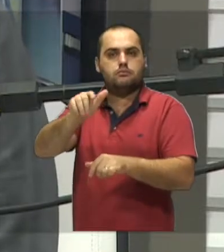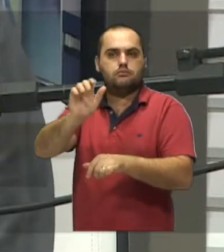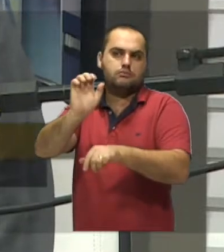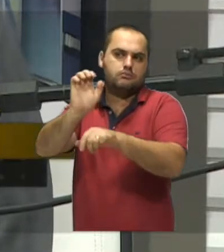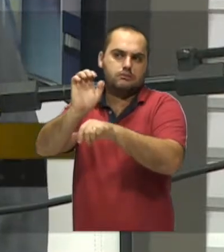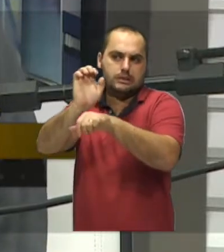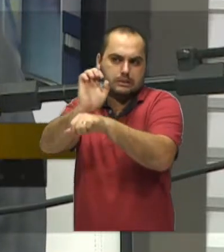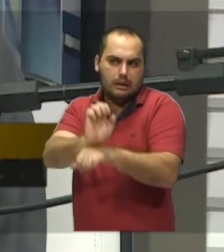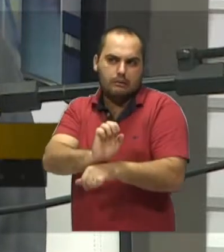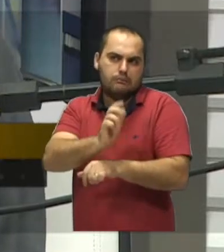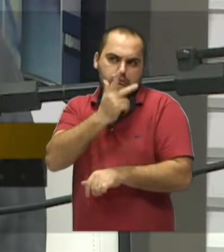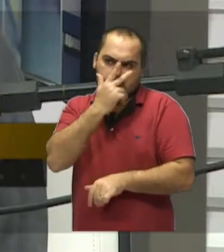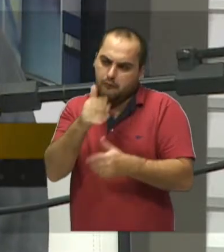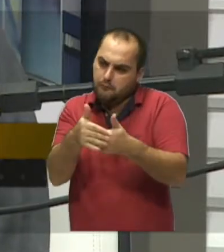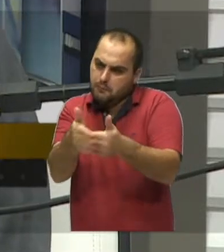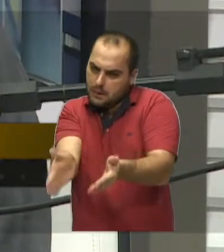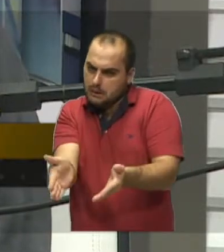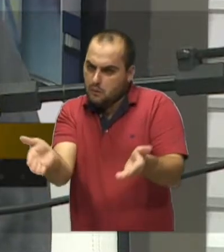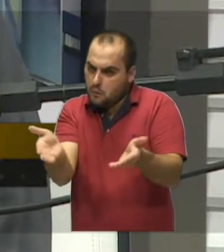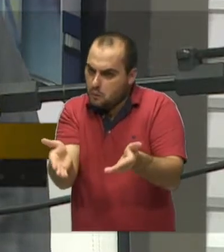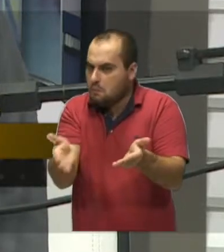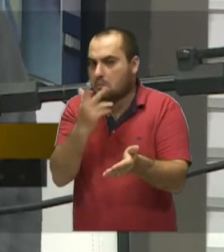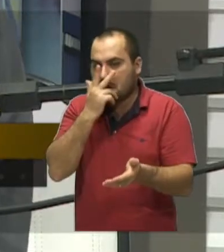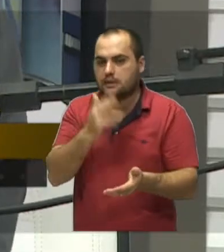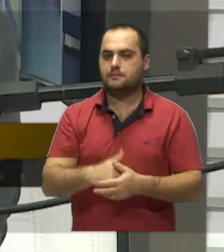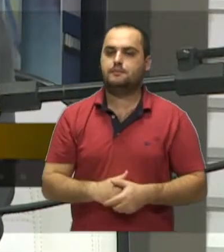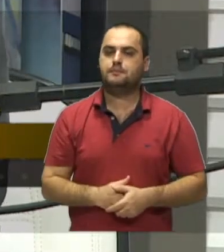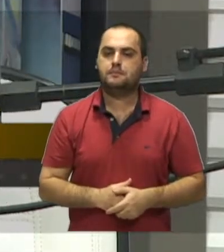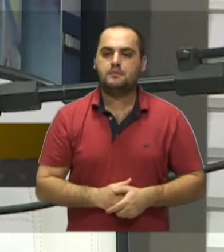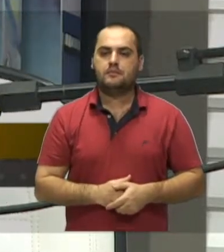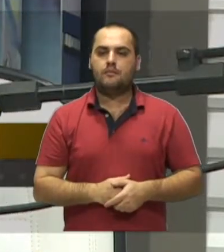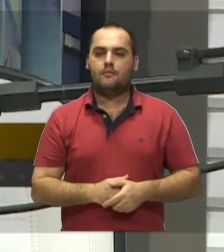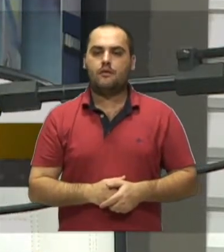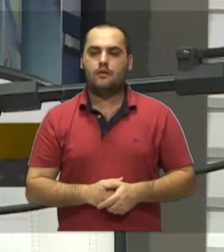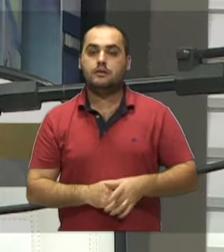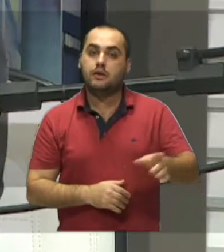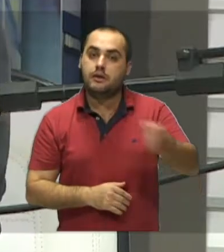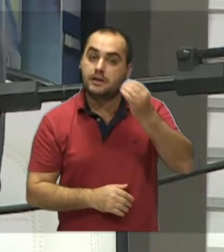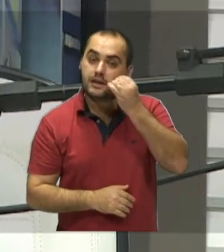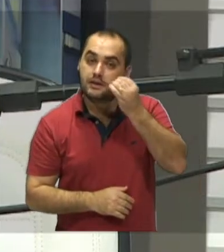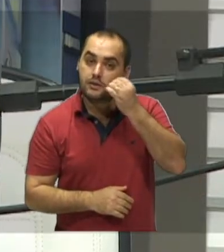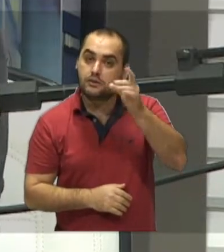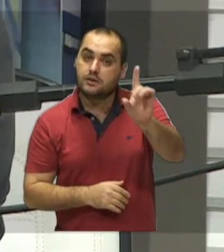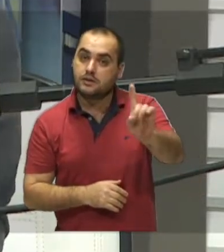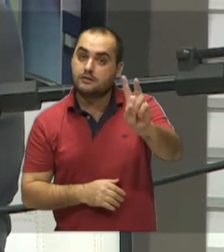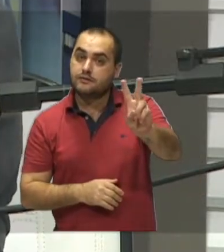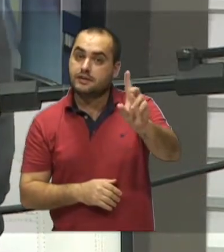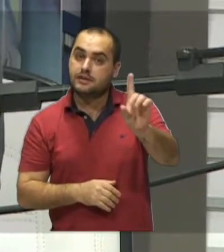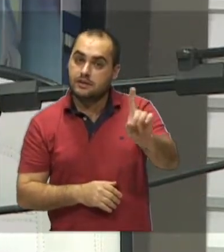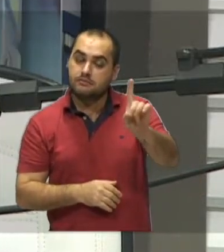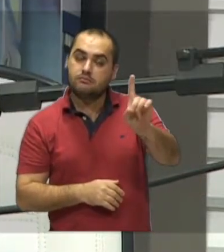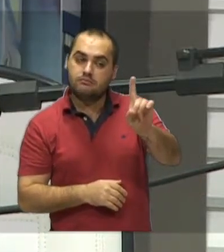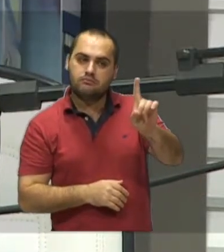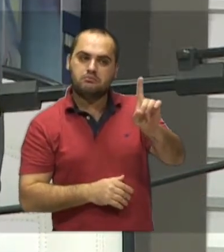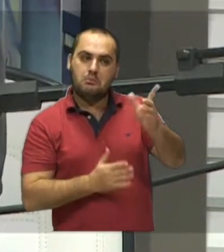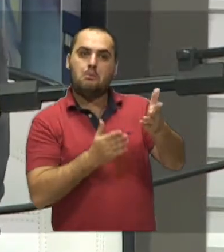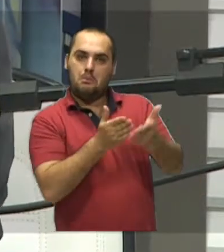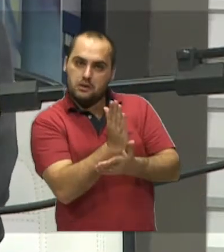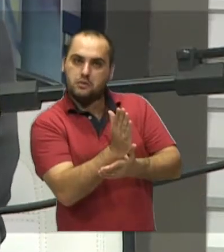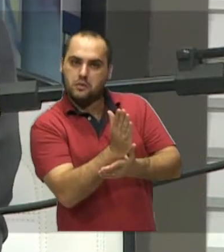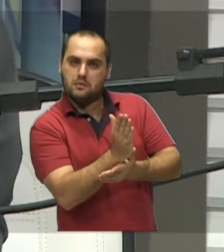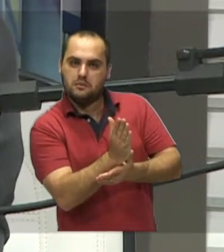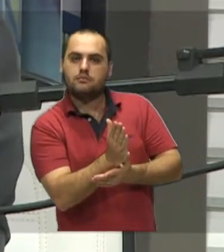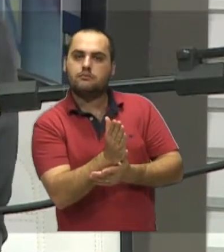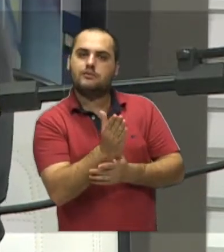abrir agora. E aí a gente pleiteou gravar o DVD e foi aprovado. E aí foi muito legal, porque foi